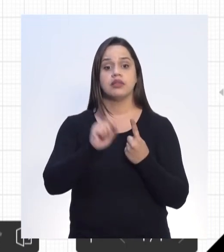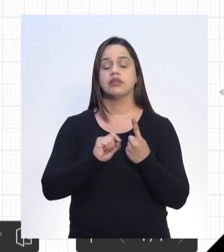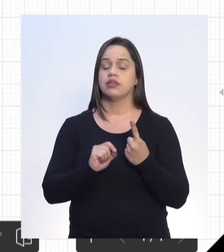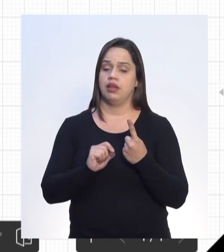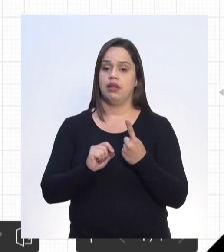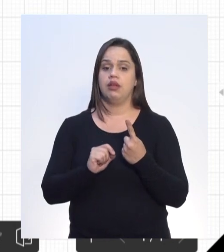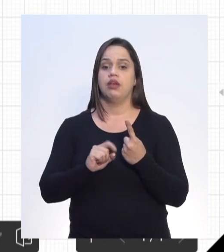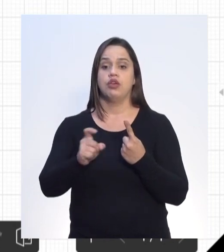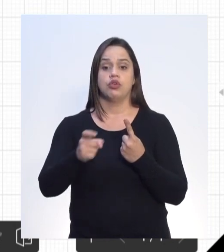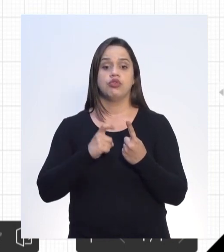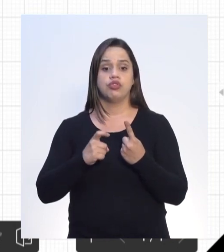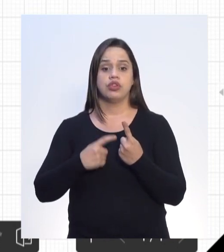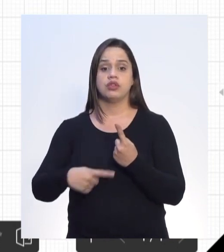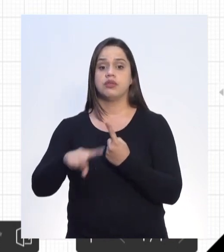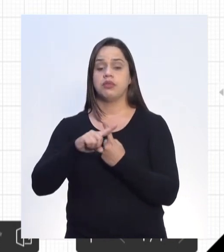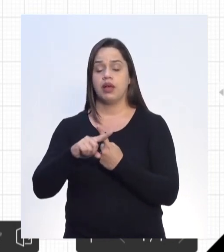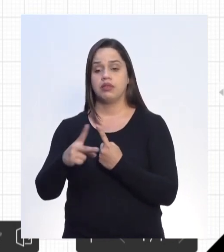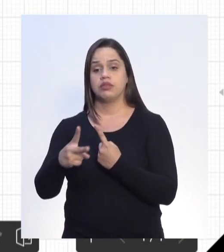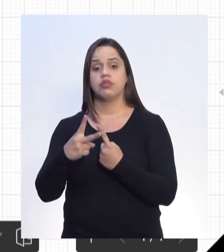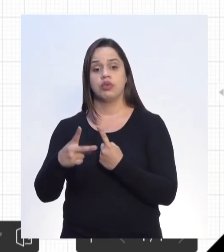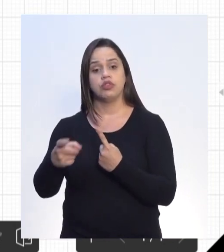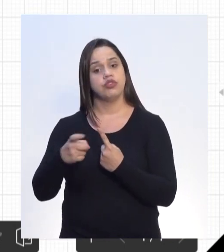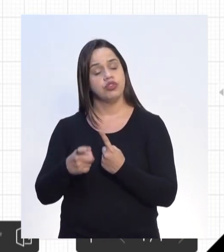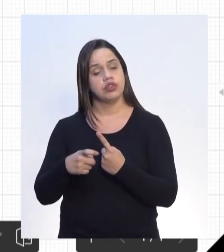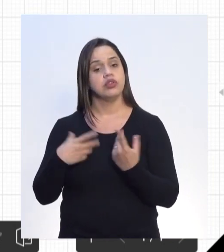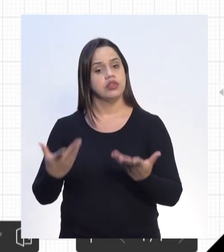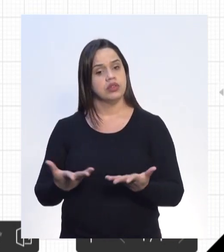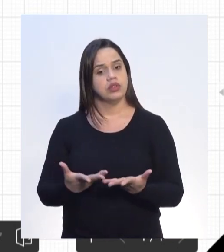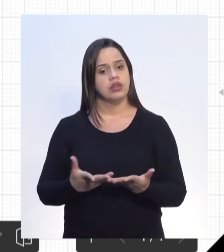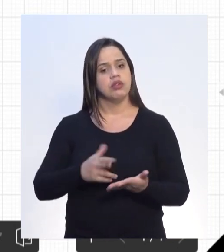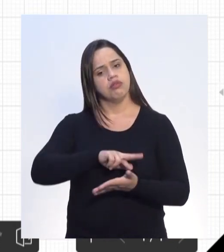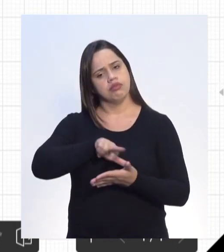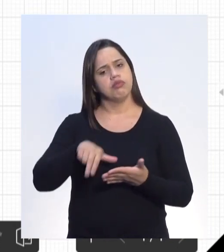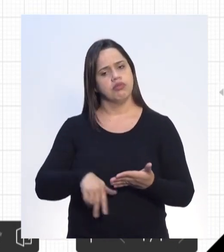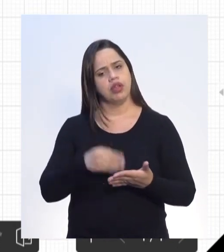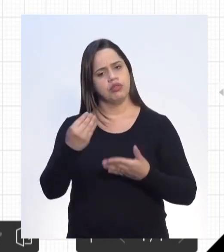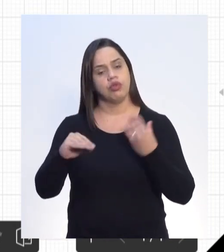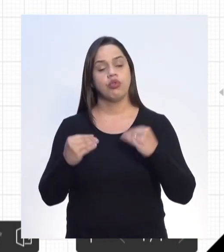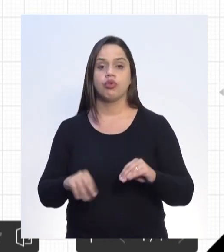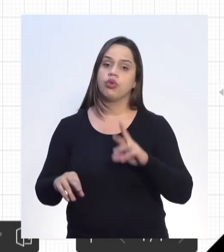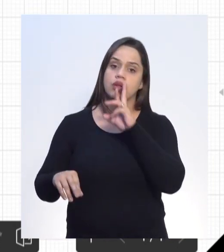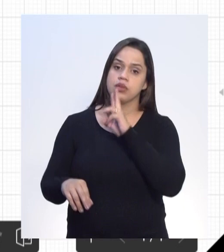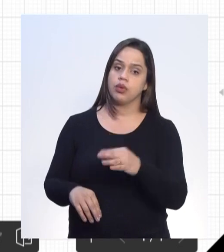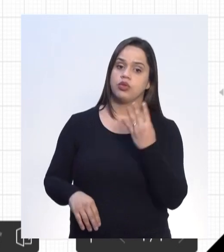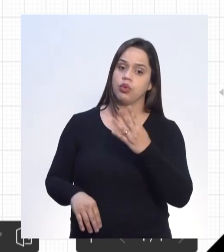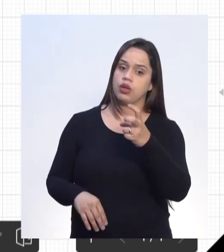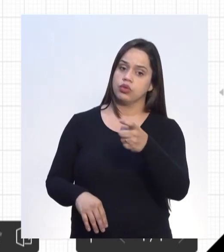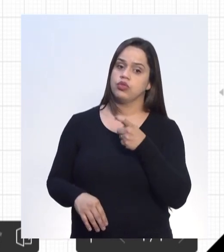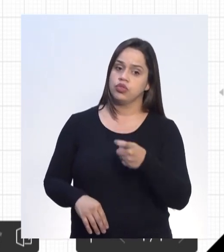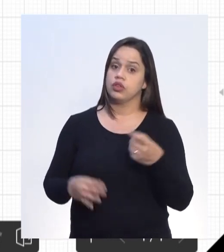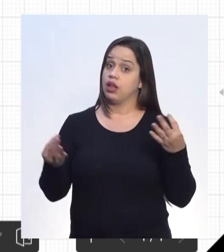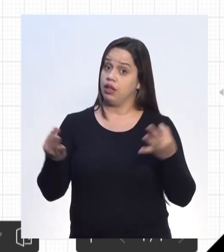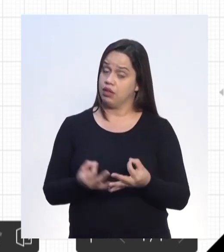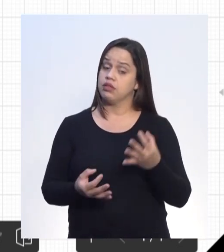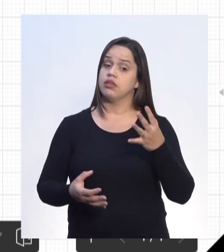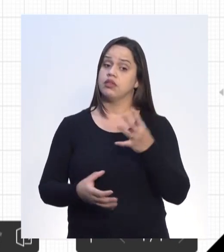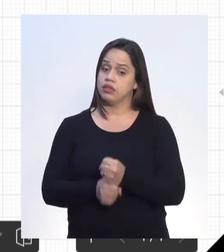Mais o x mais o 2x. Muitos colocaram a resposta 4x e acertaram. Ou